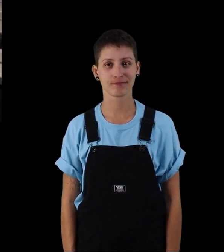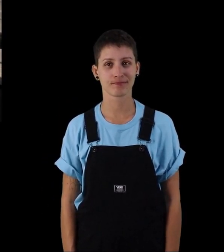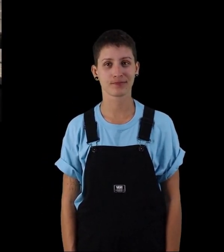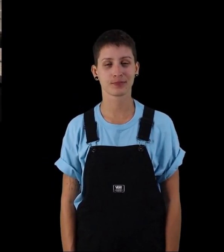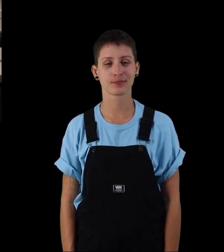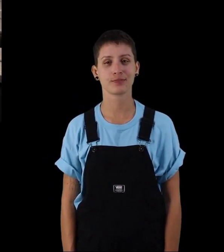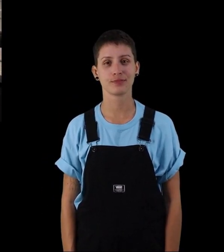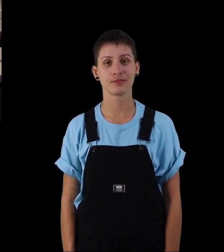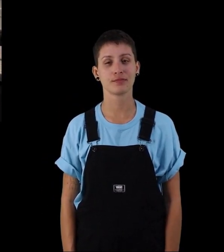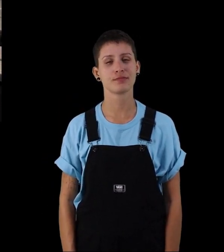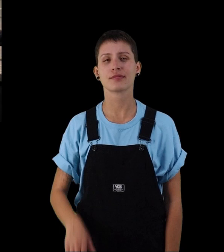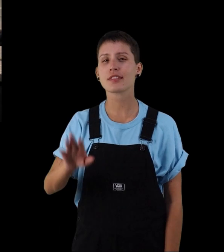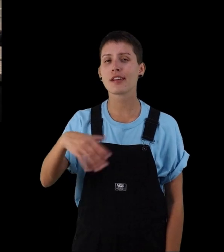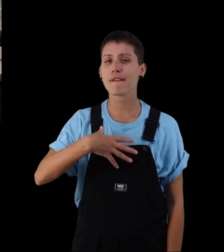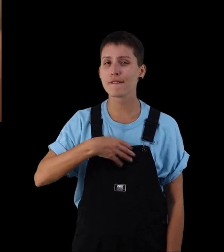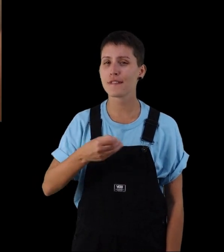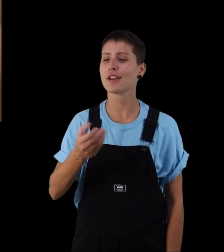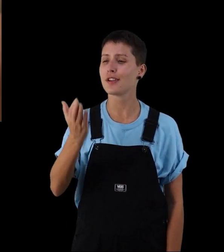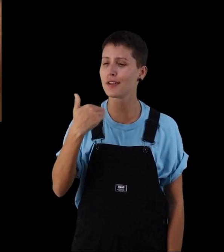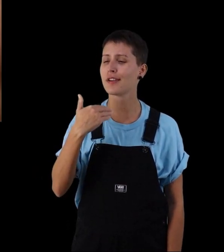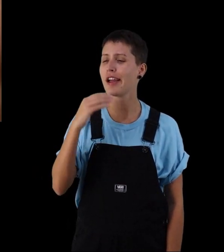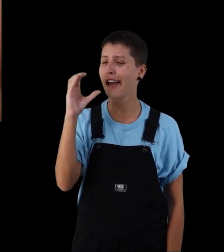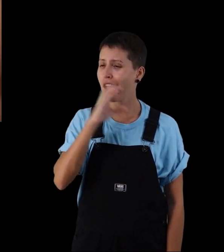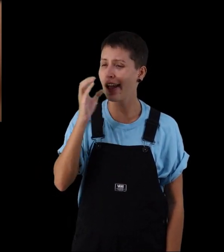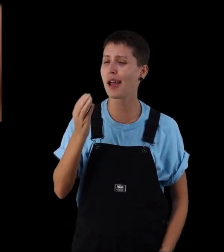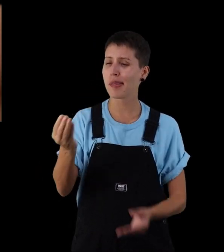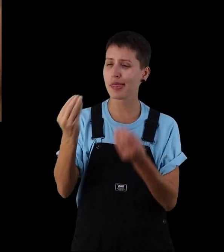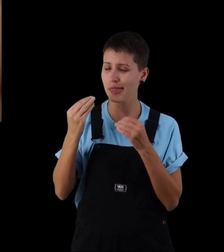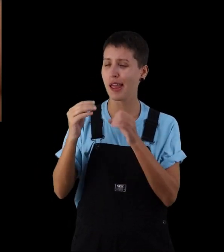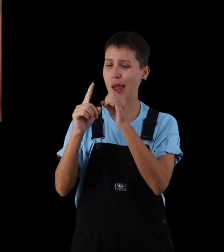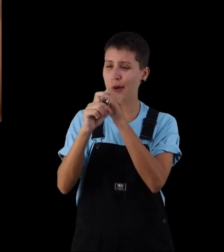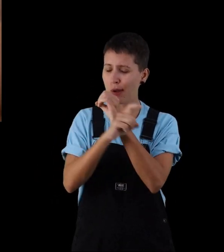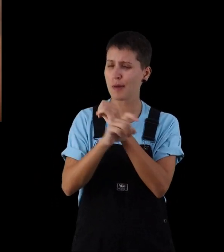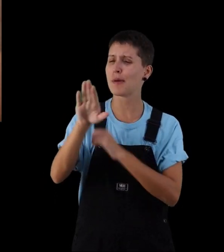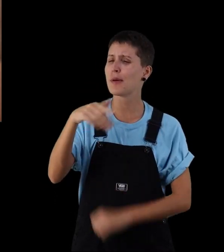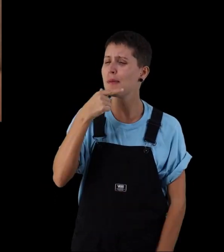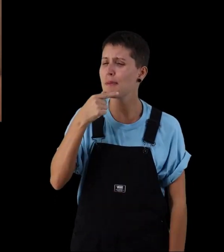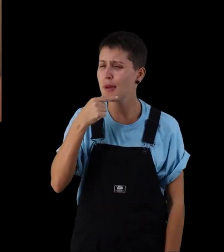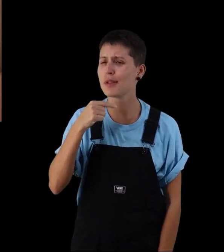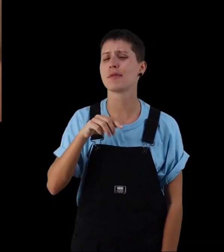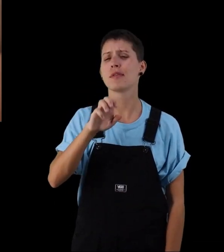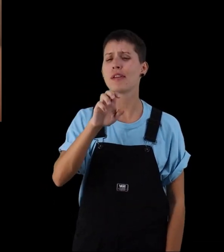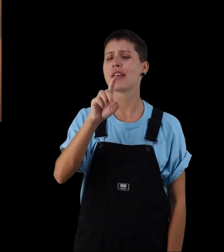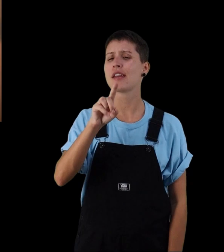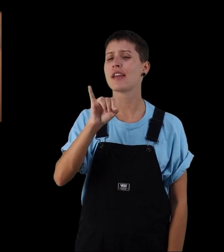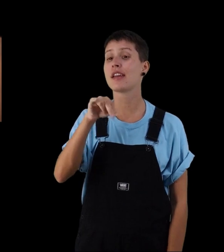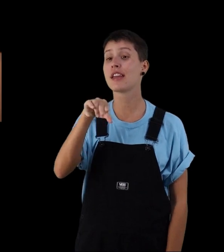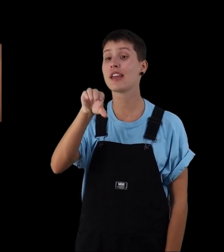Mãos de Liesa trançam fios de lã branca. Meu filho, traz logo as goiabas. Ei,